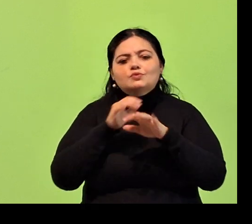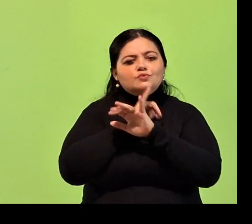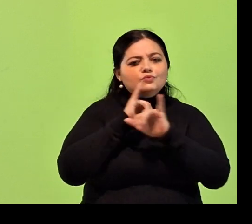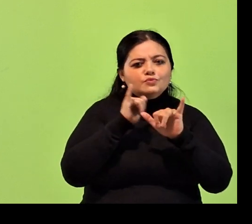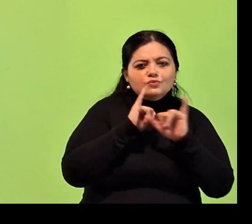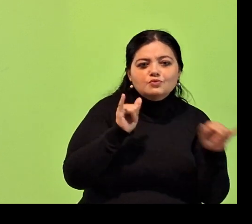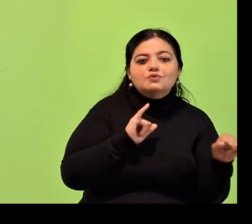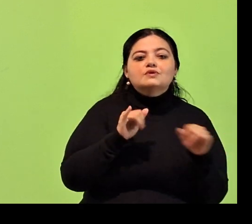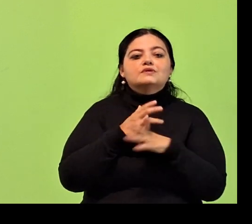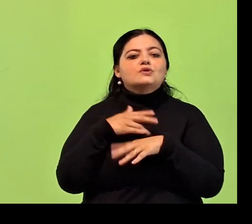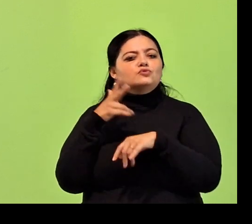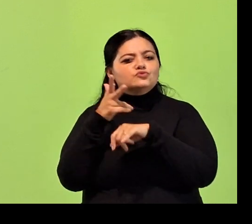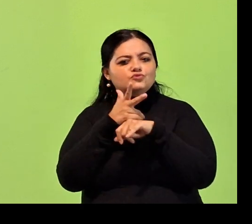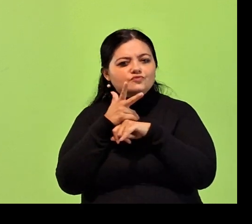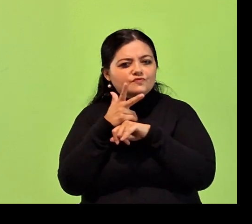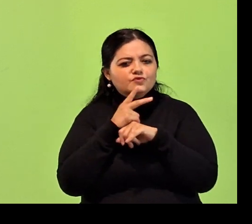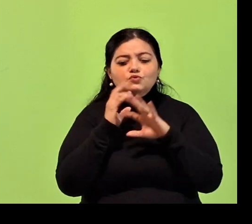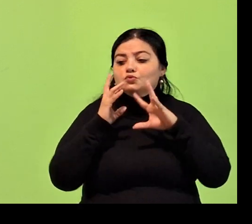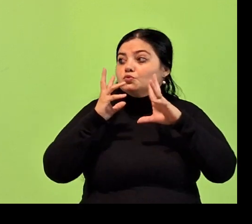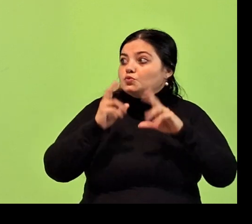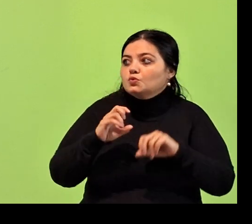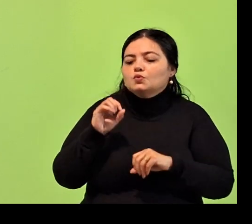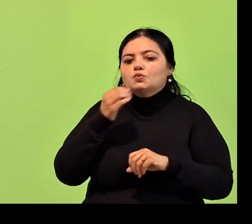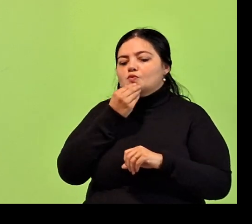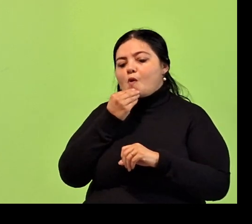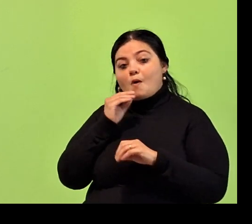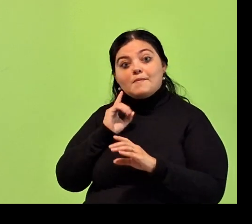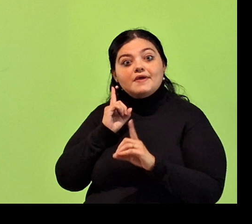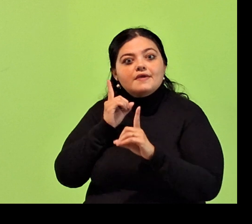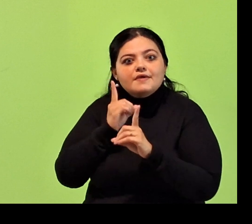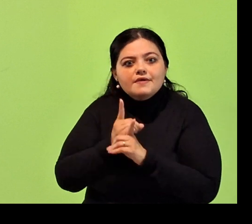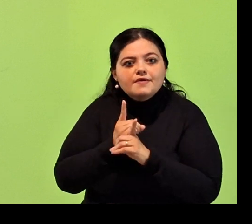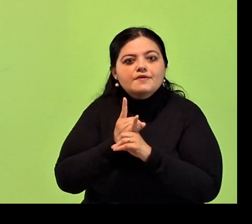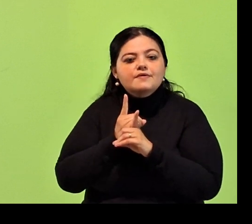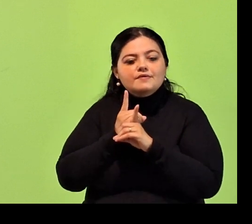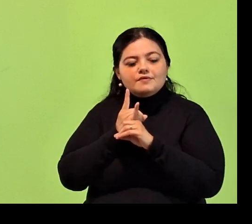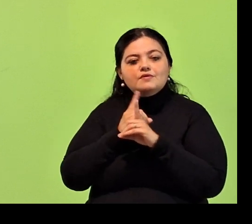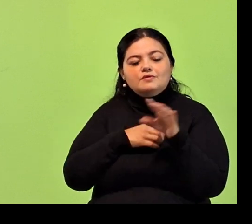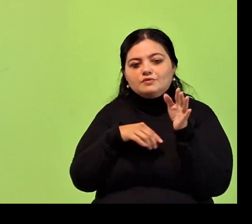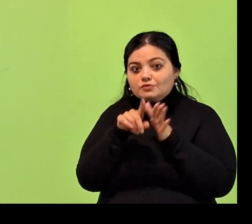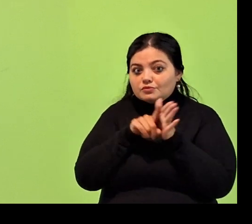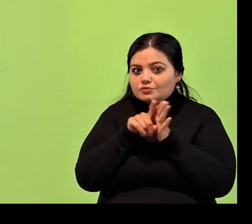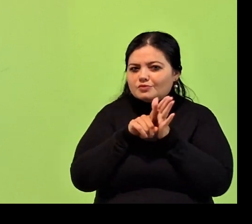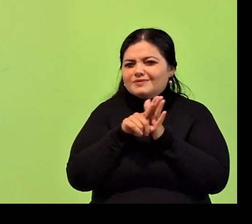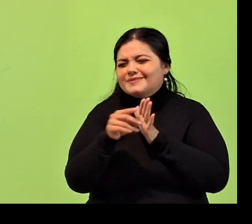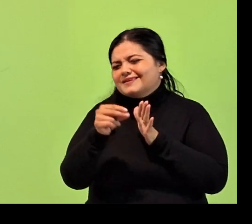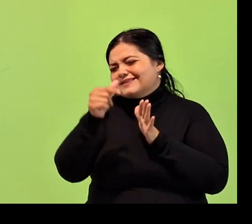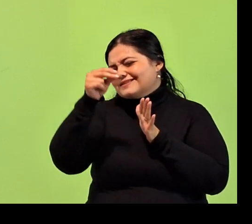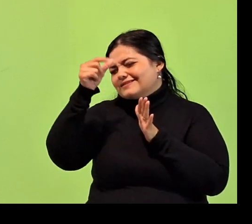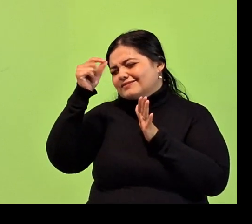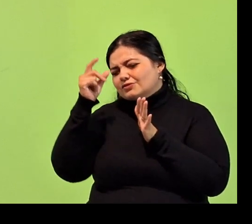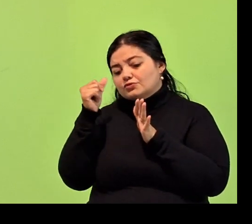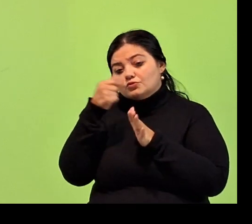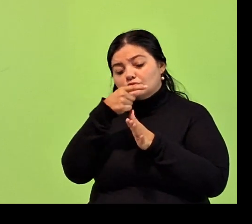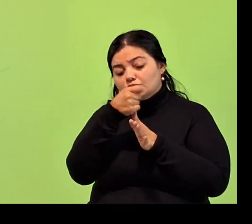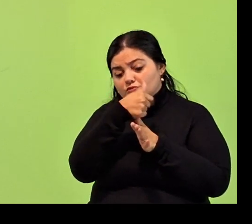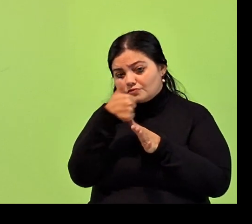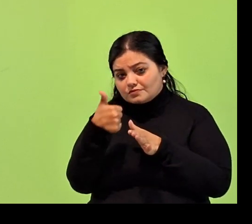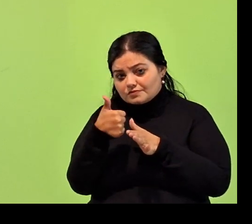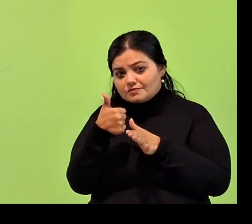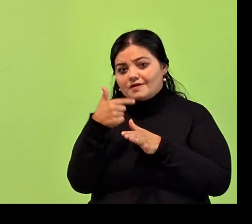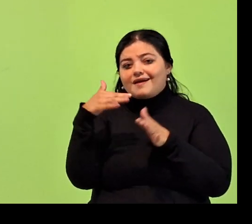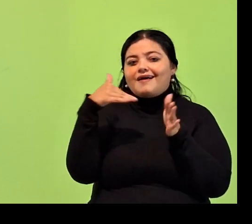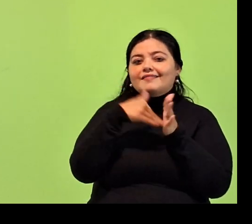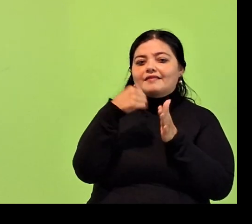áudio e vídeo e tudo que ele conseguiu sobre o caso. No caso, essa pesquisa, né, que vem desde os anos de 2021 e foi